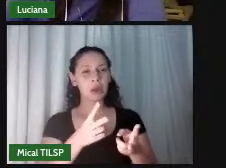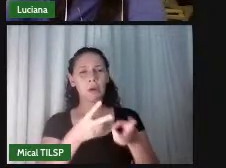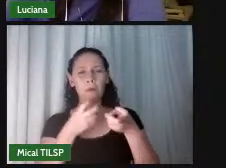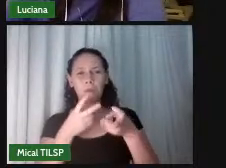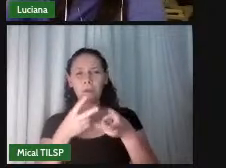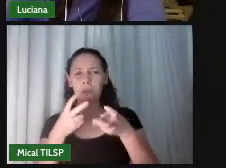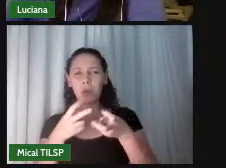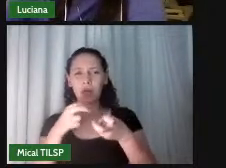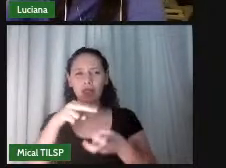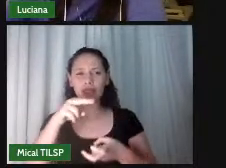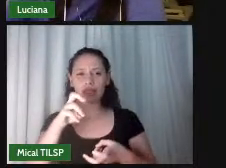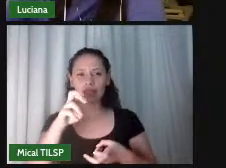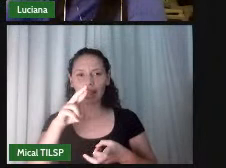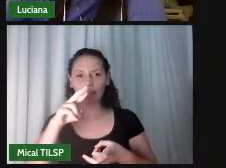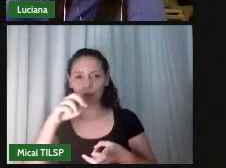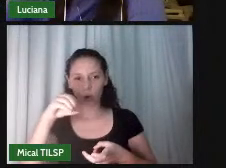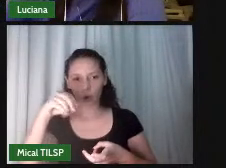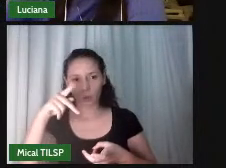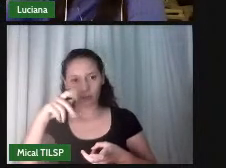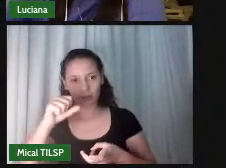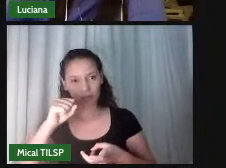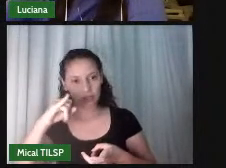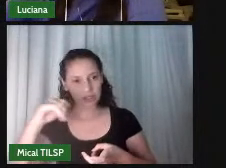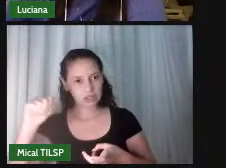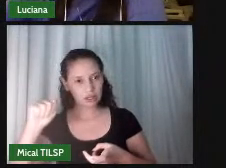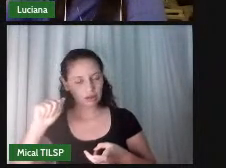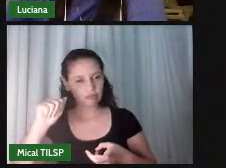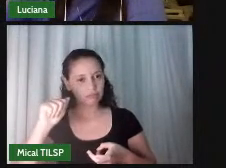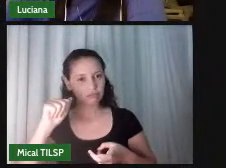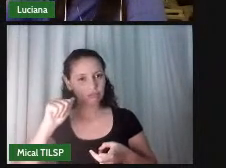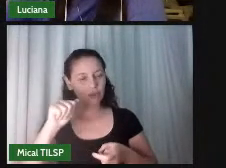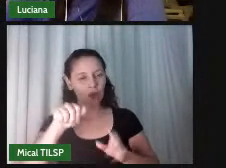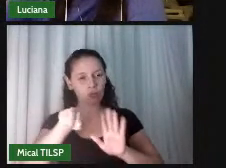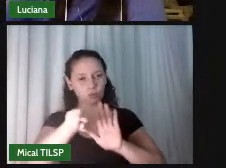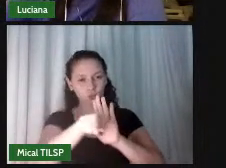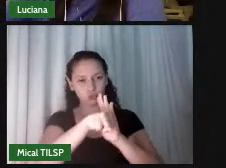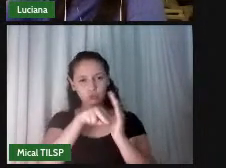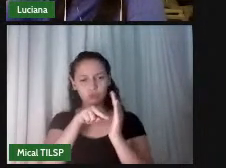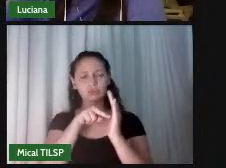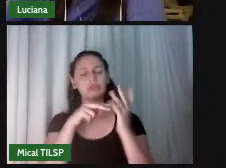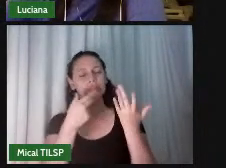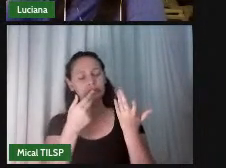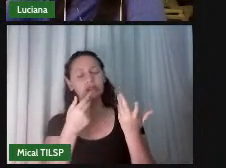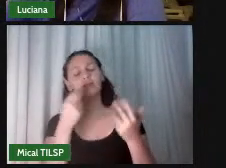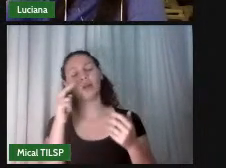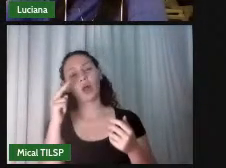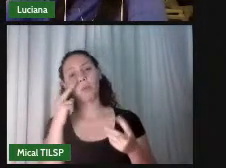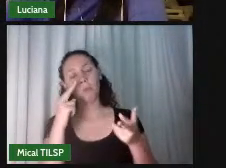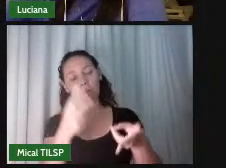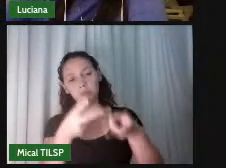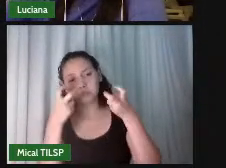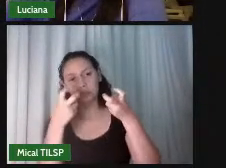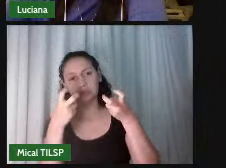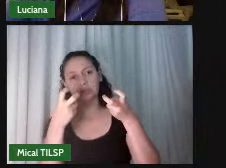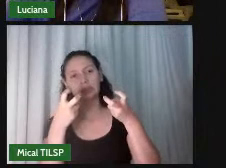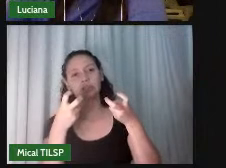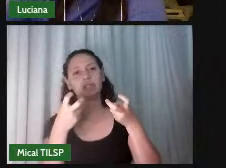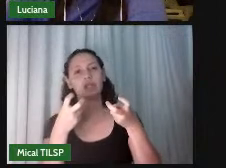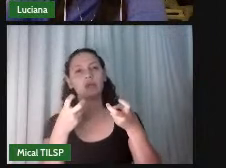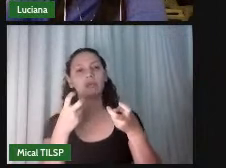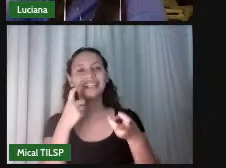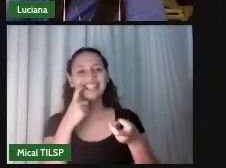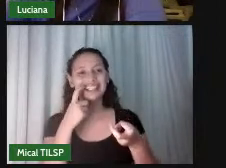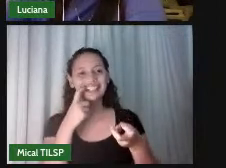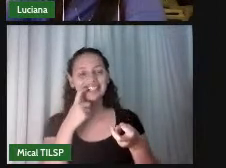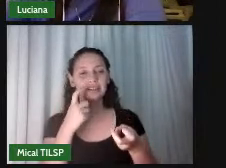tem de conseguir uma boa visualização desses elementos dentários, e aí a gente não